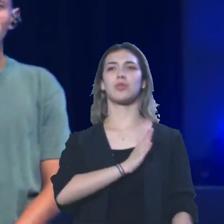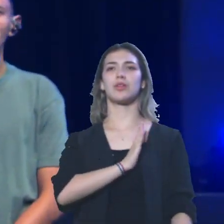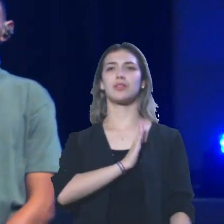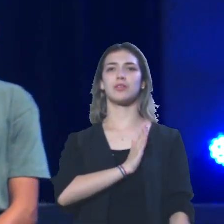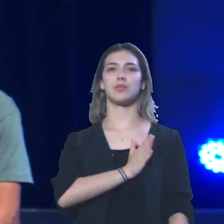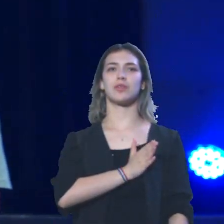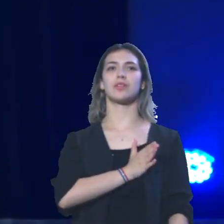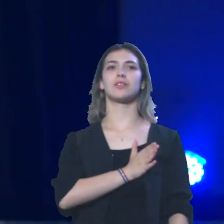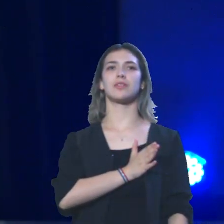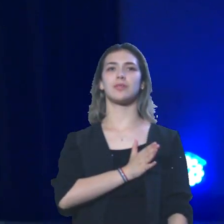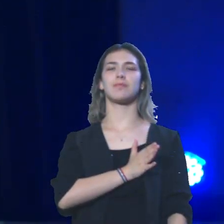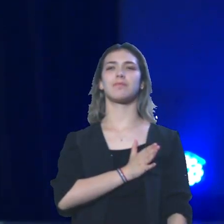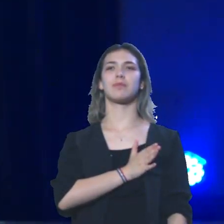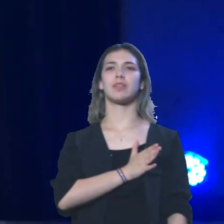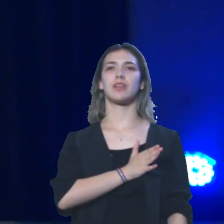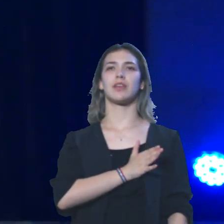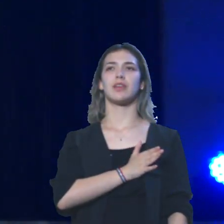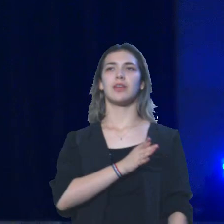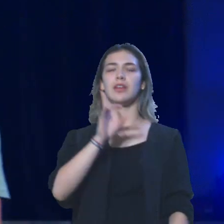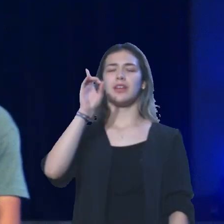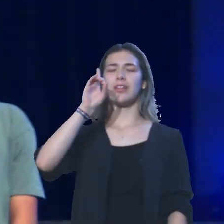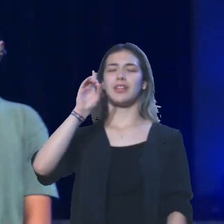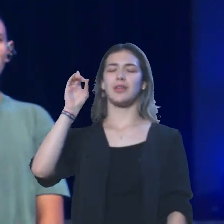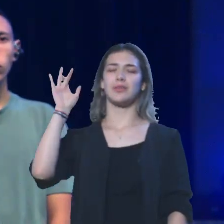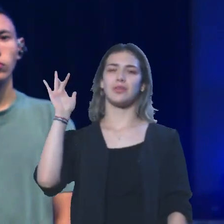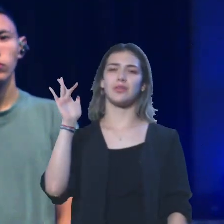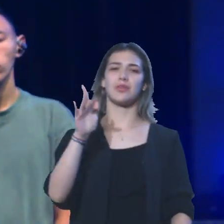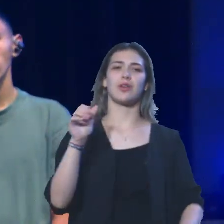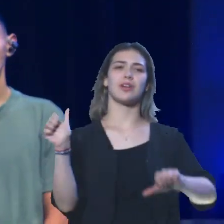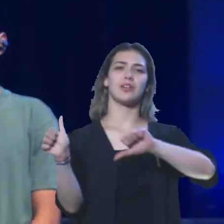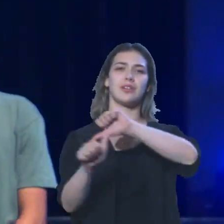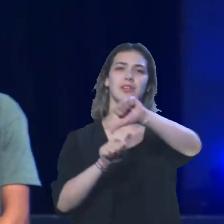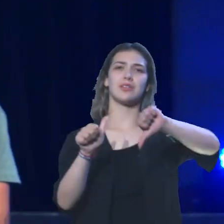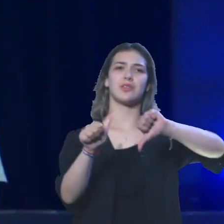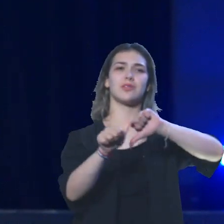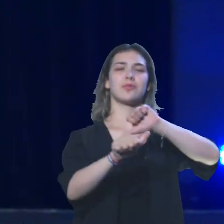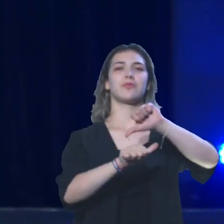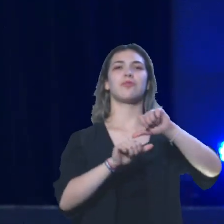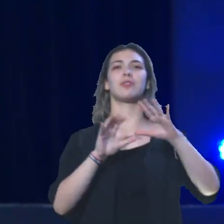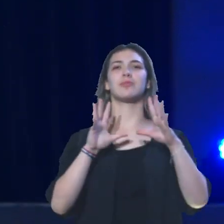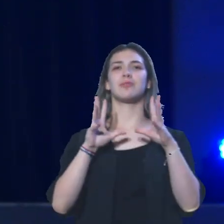possa transformar as vidas dessas pessoas, Deus.